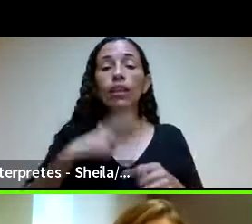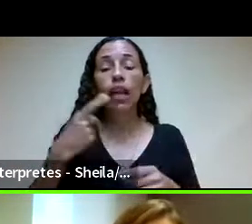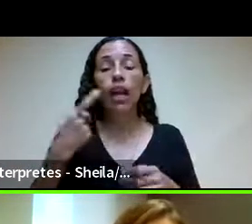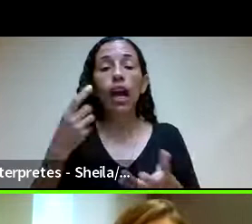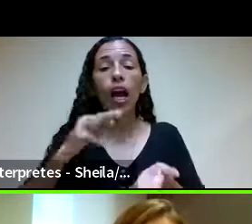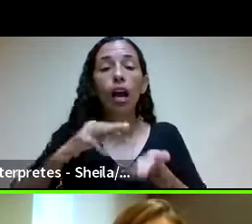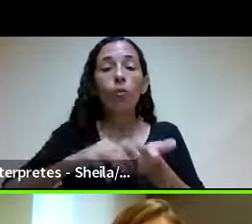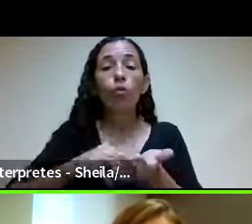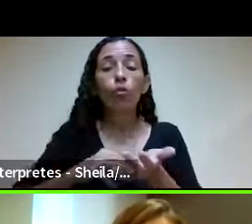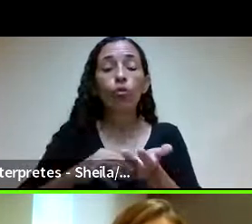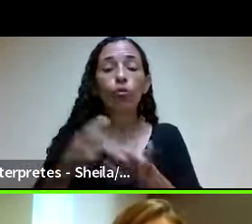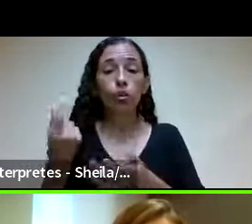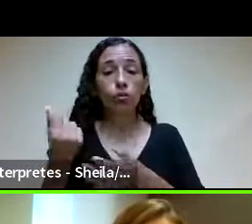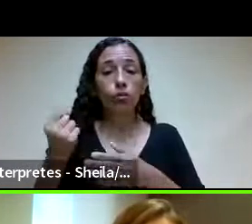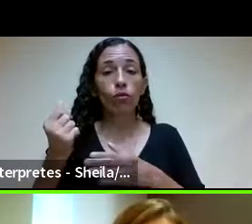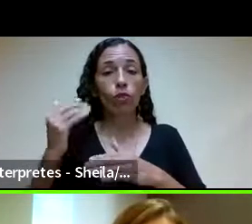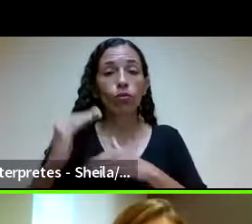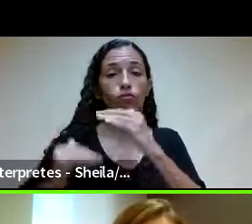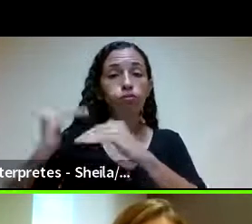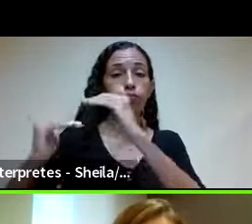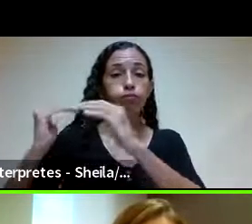da representação eleitoral